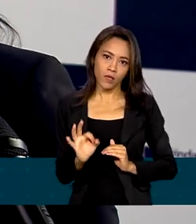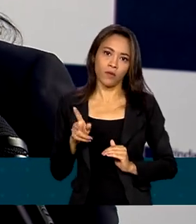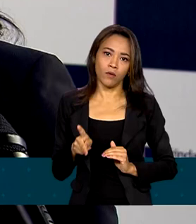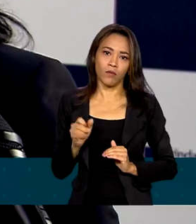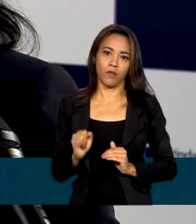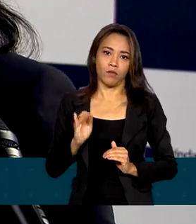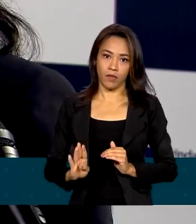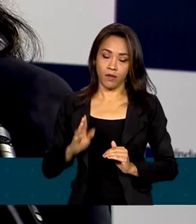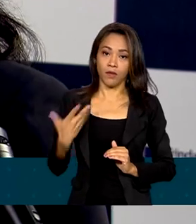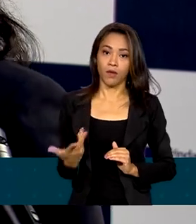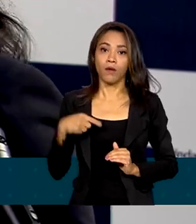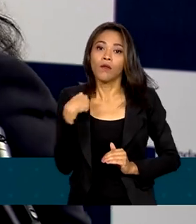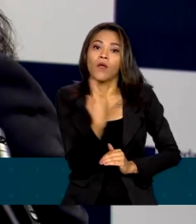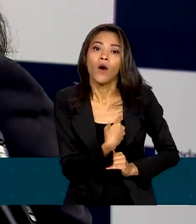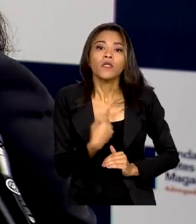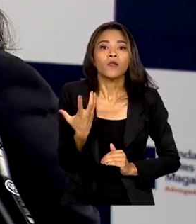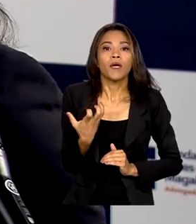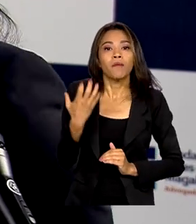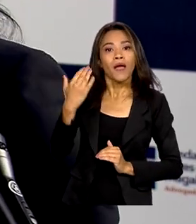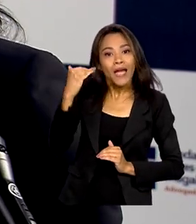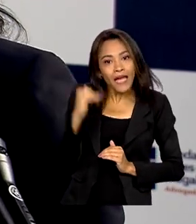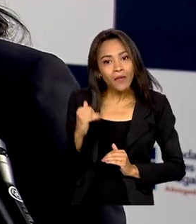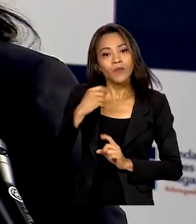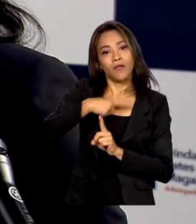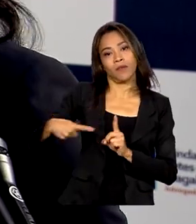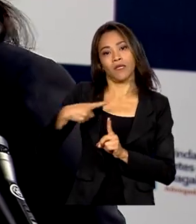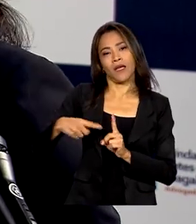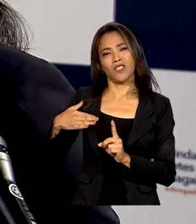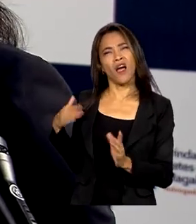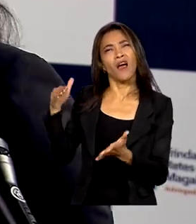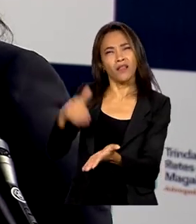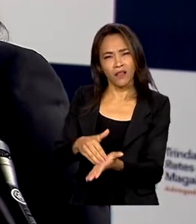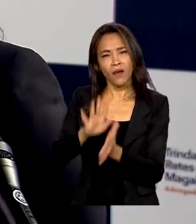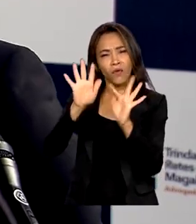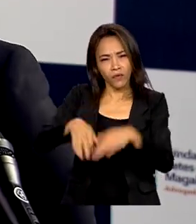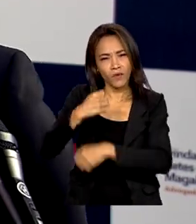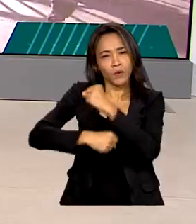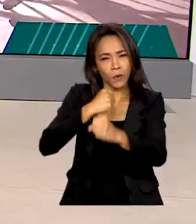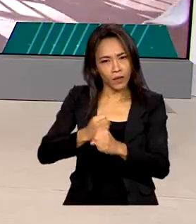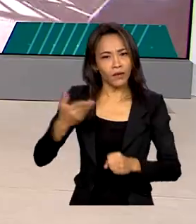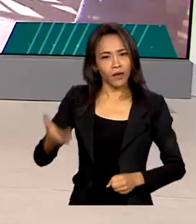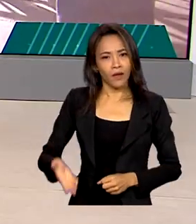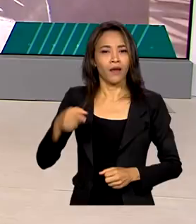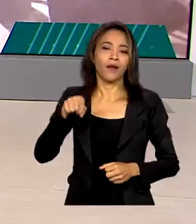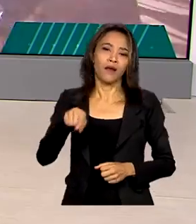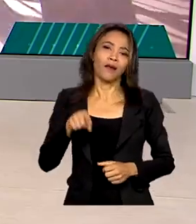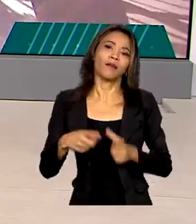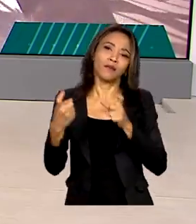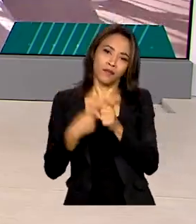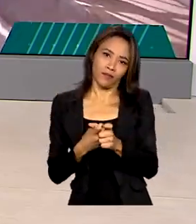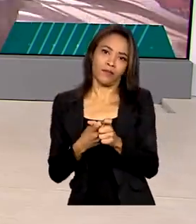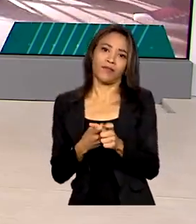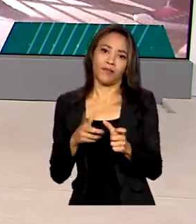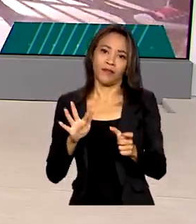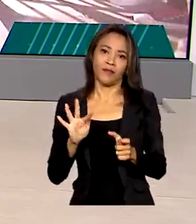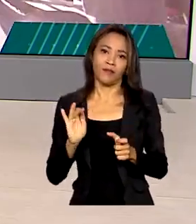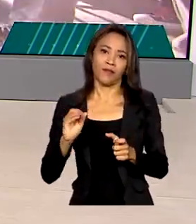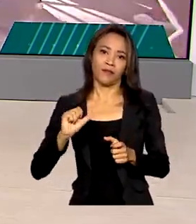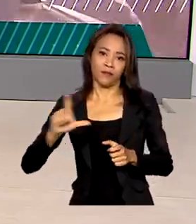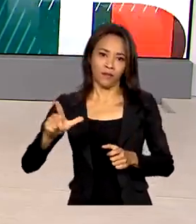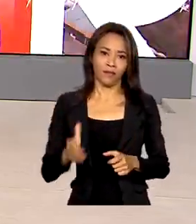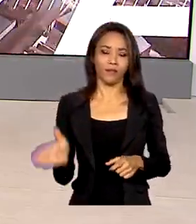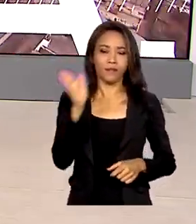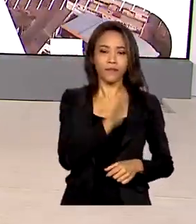PIB. Então, nós estamos falando em reduzir à metade até o final do ano esse déficit fiscal. O Ministério da Justiça